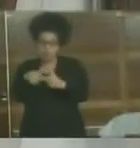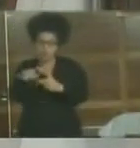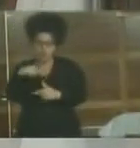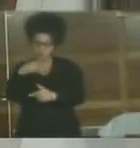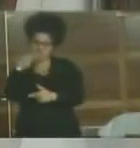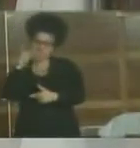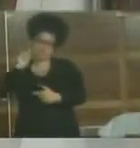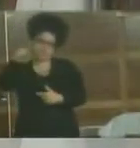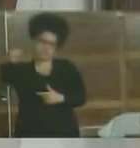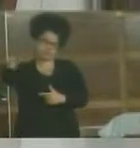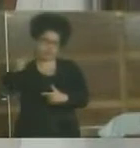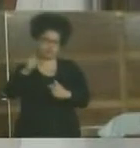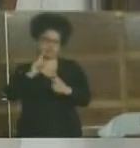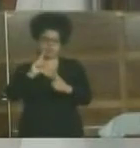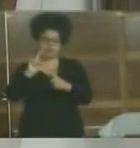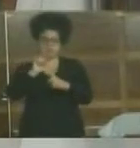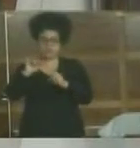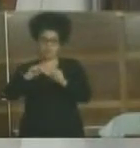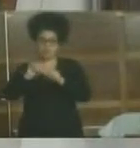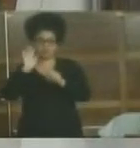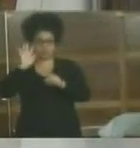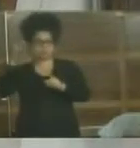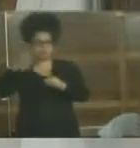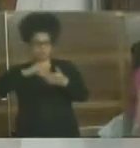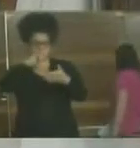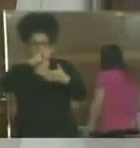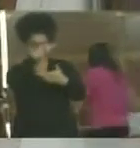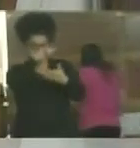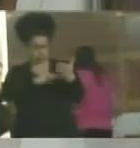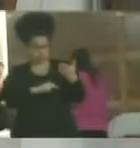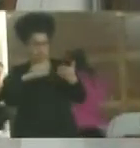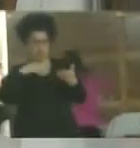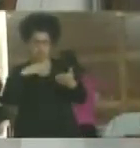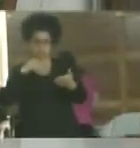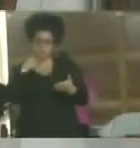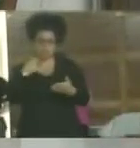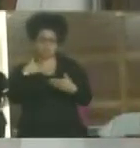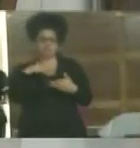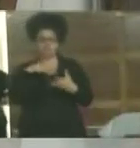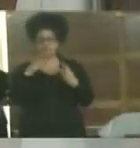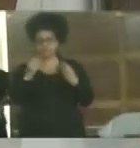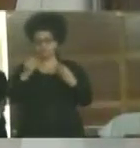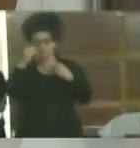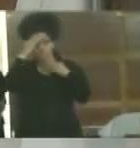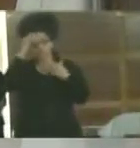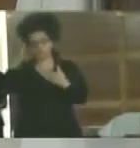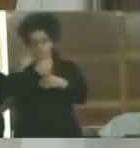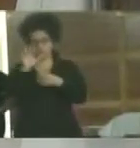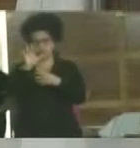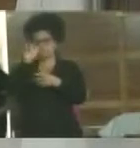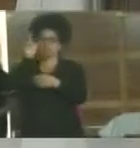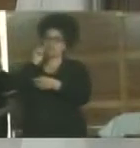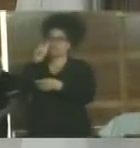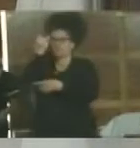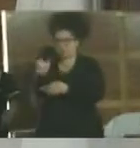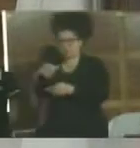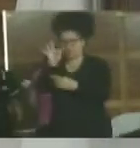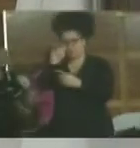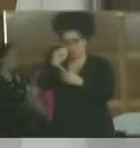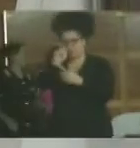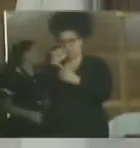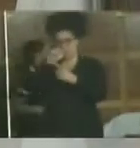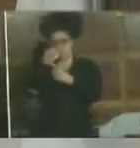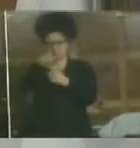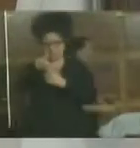sessões, quando forem se tornar indicações. Agradeço muito a Fabiana por ter me feito o convite e a Giza